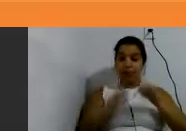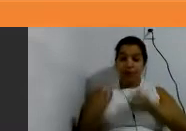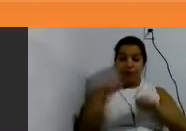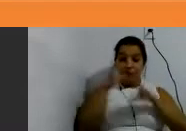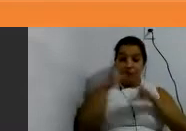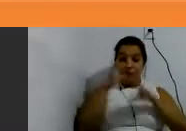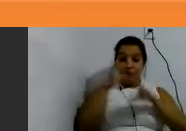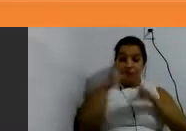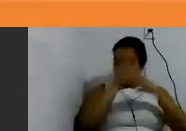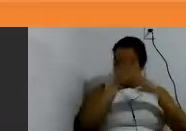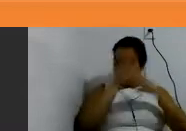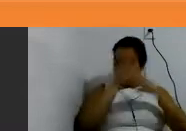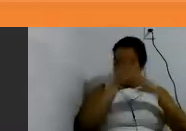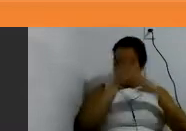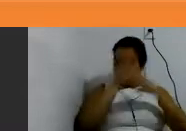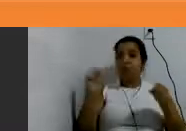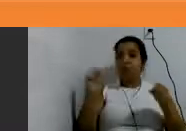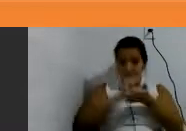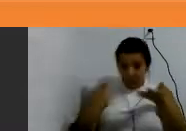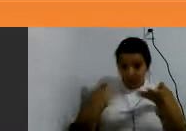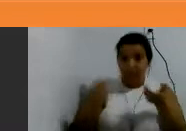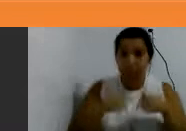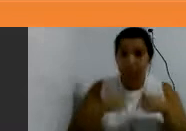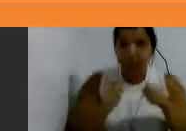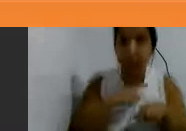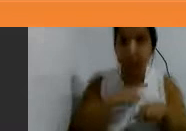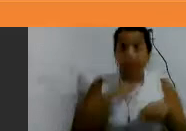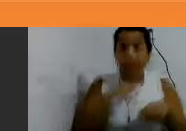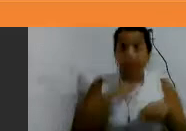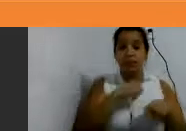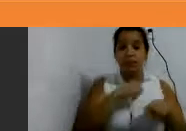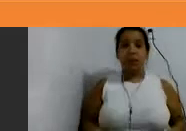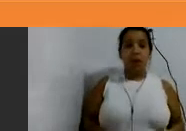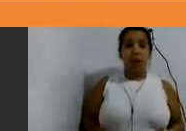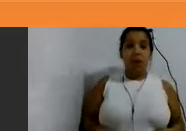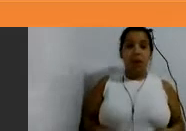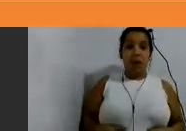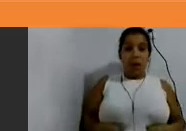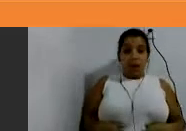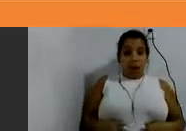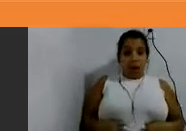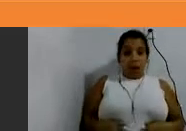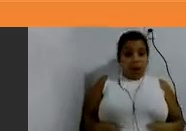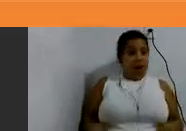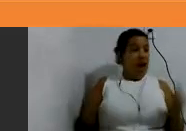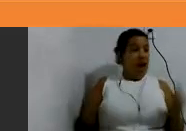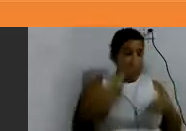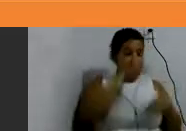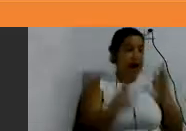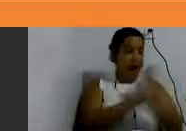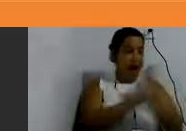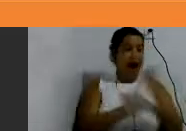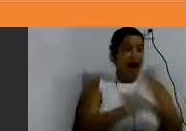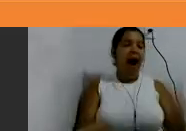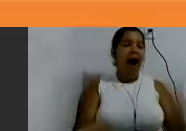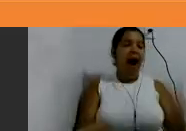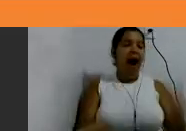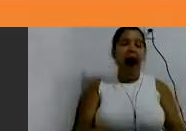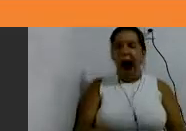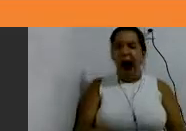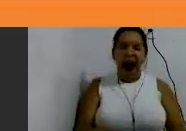microscópio de fluorescência. Então, o microscópio de fluorescência também é um microscópio que a gente não encontra em qualquer lugar. Então, se a